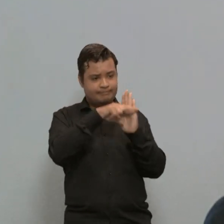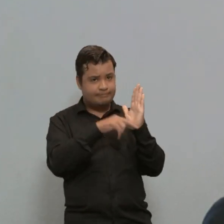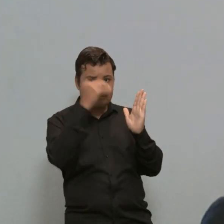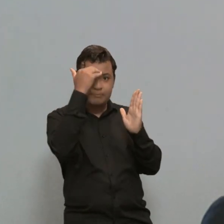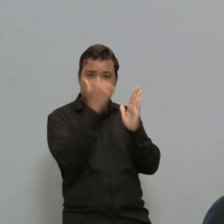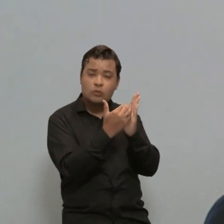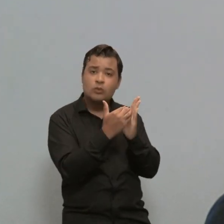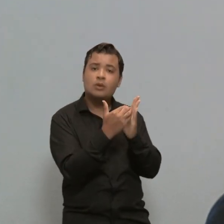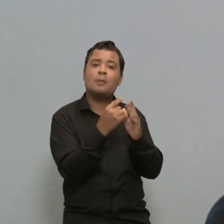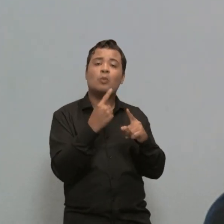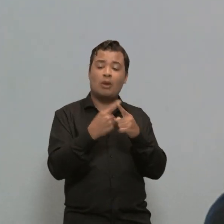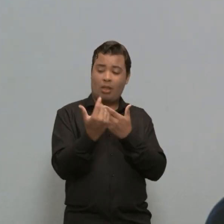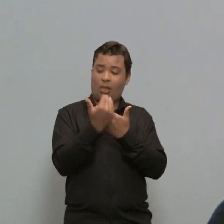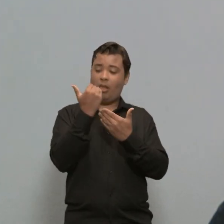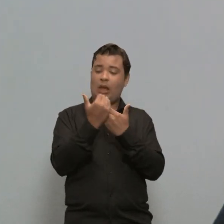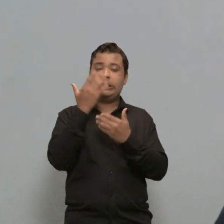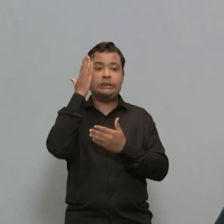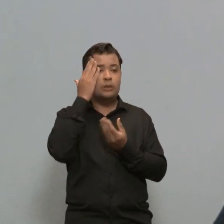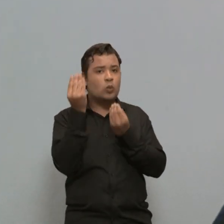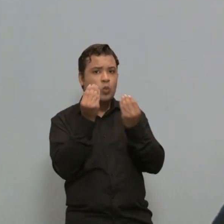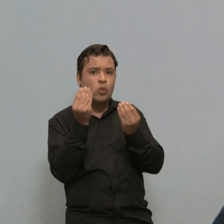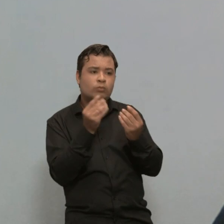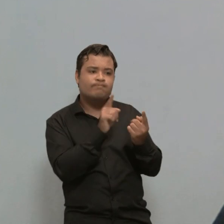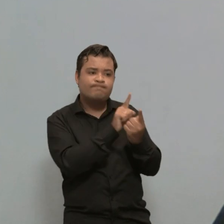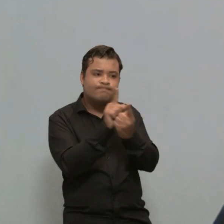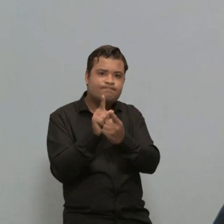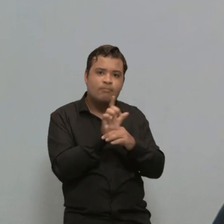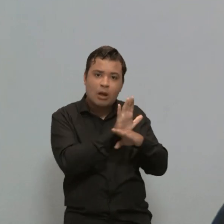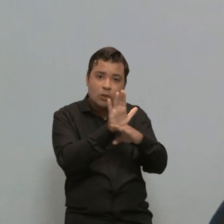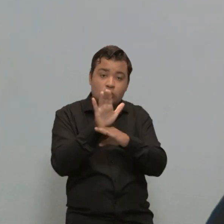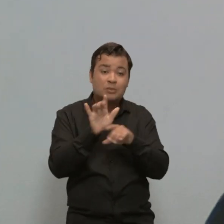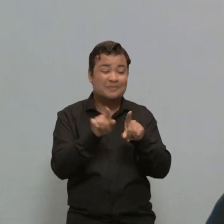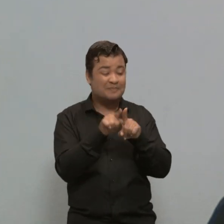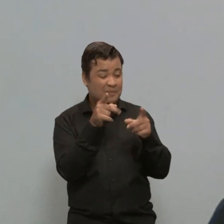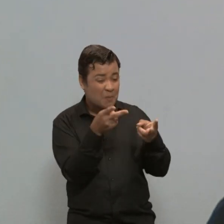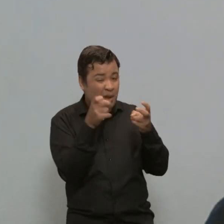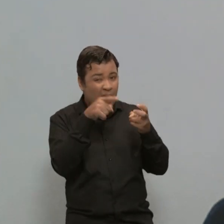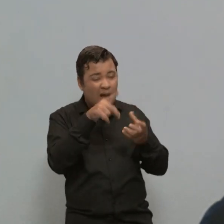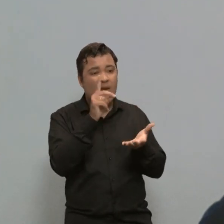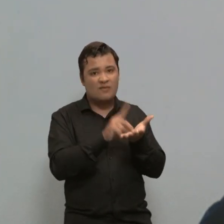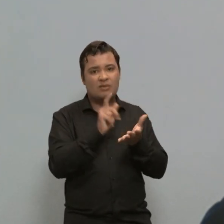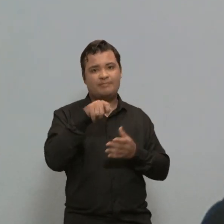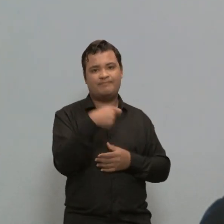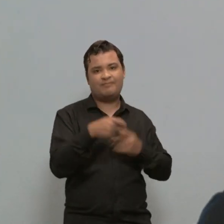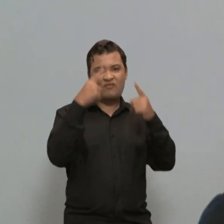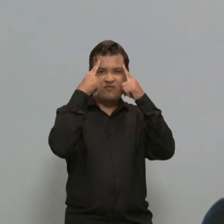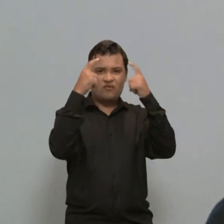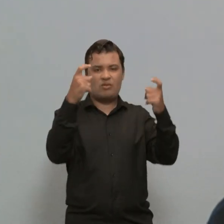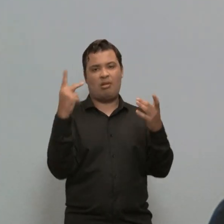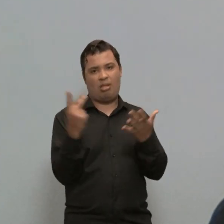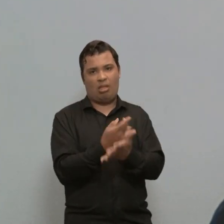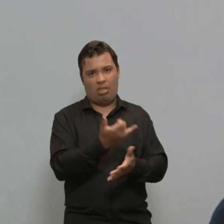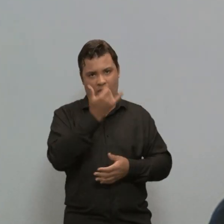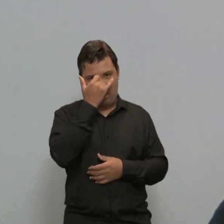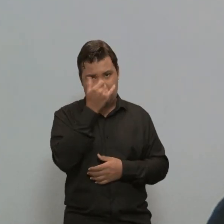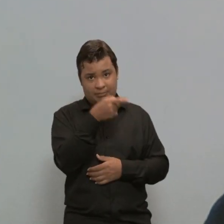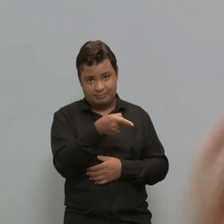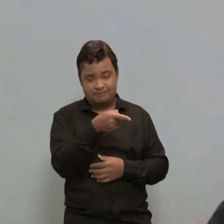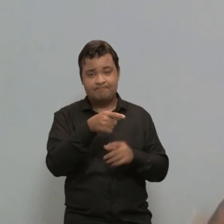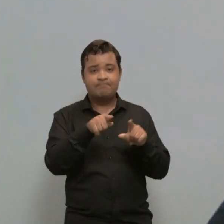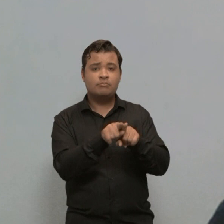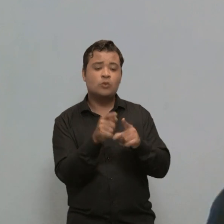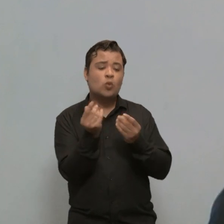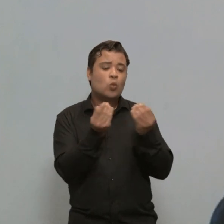os profissionais de saúde na identificação de situações de violência, na conduta adequada, no manejo clínico,